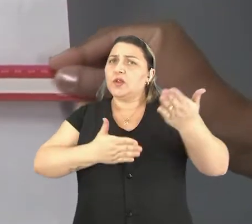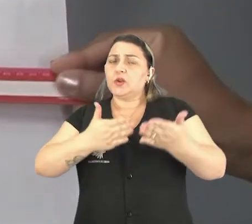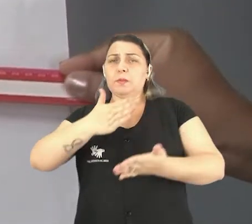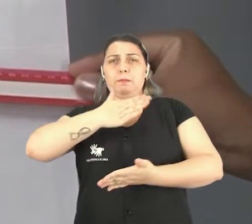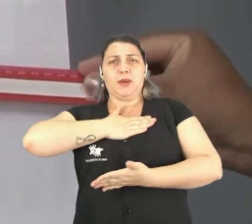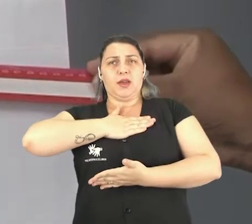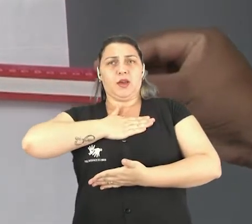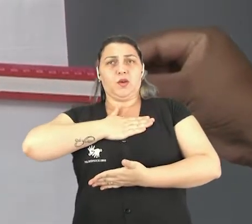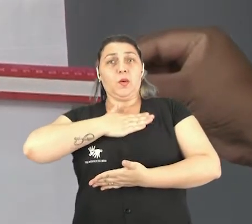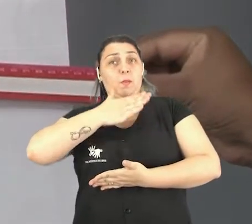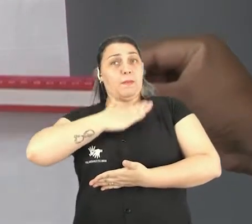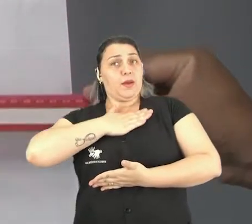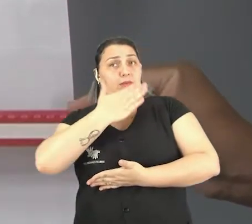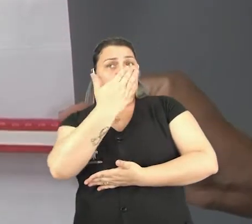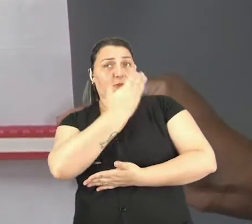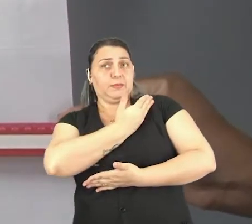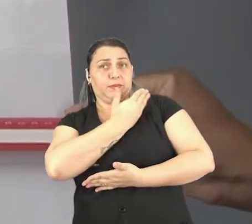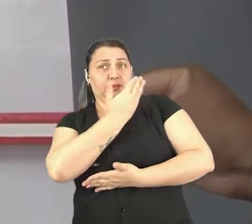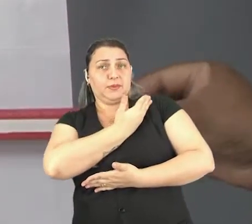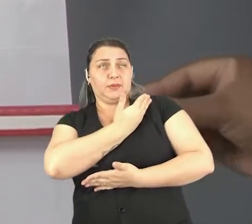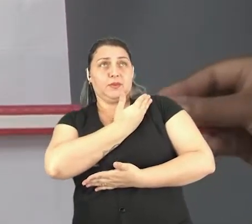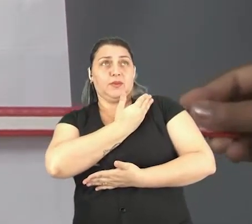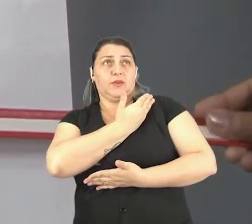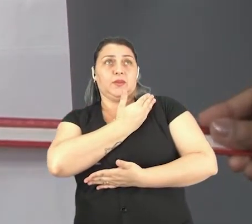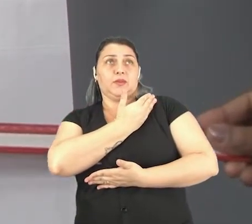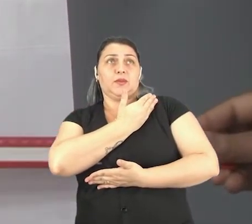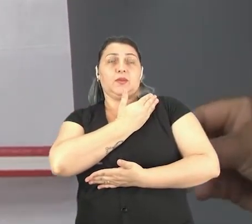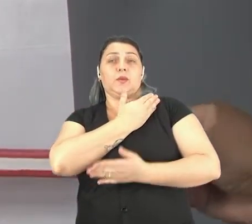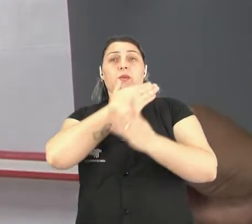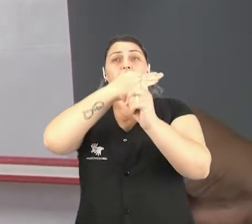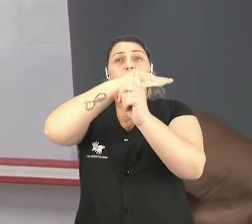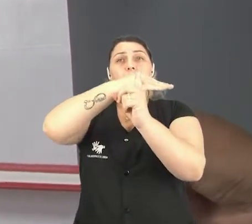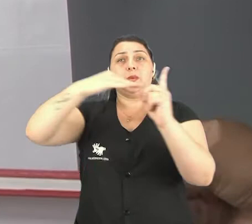meu com meu amigo. Cortando ao